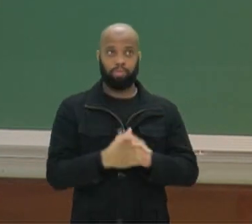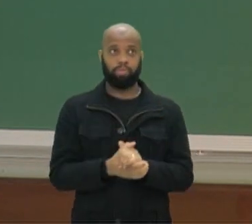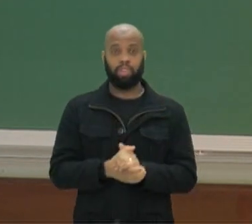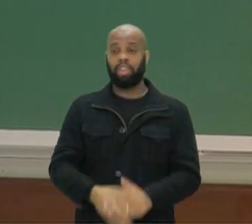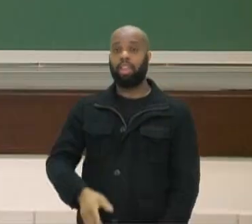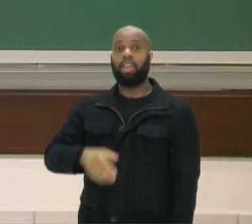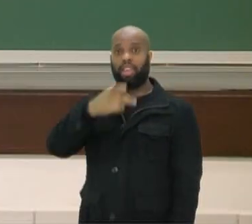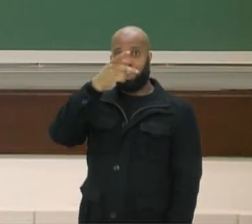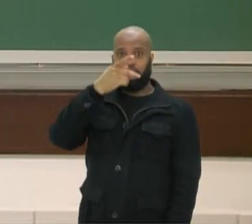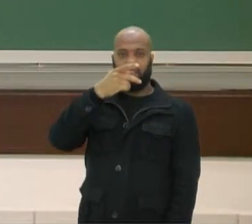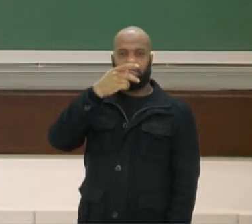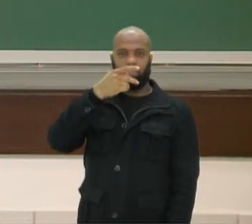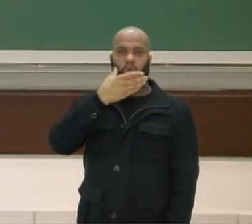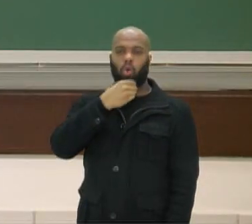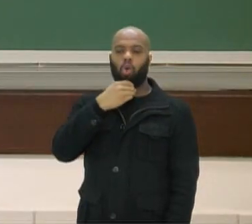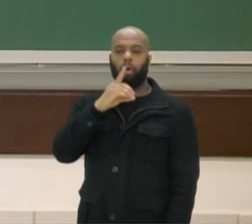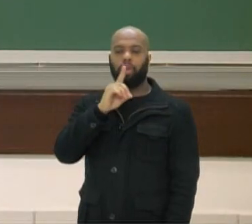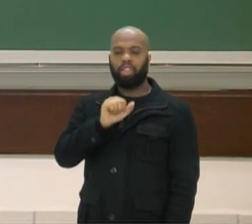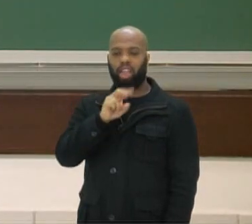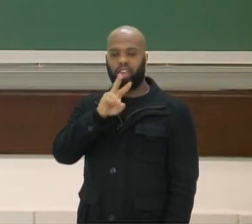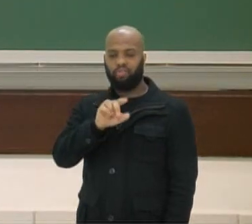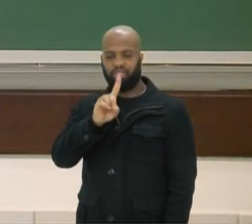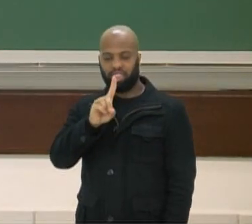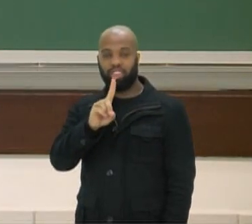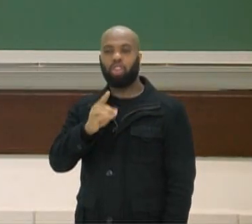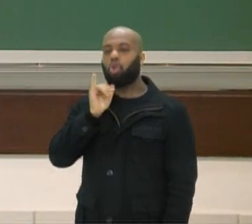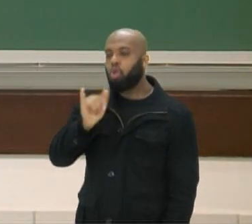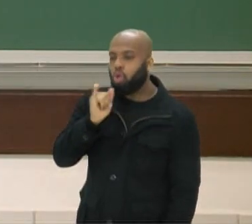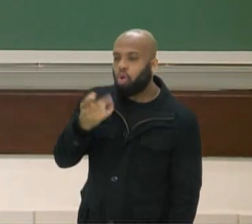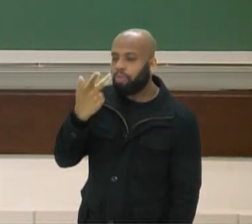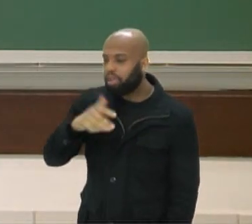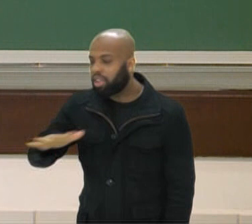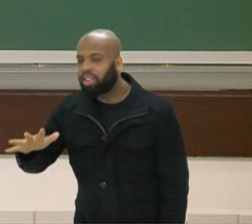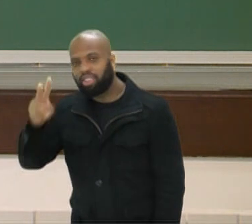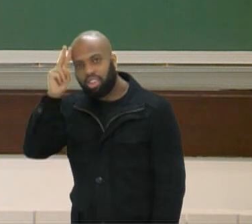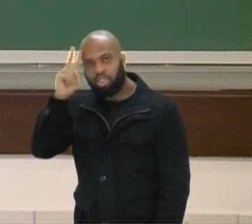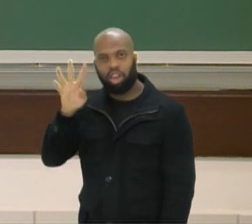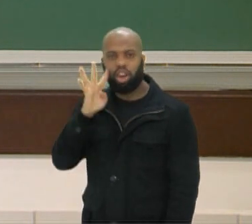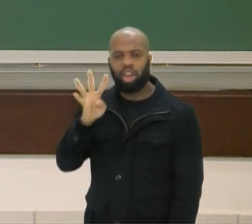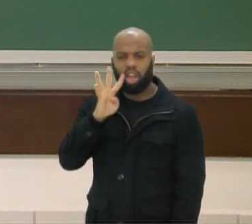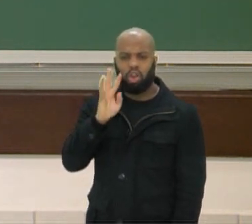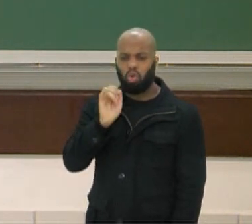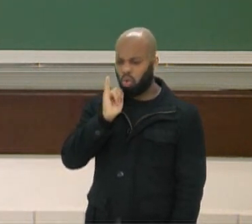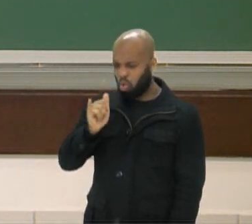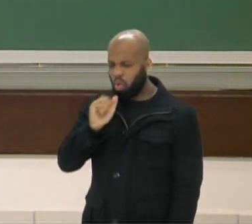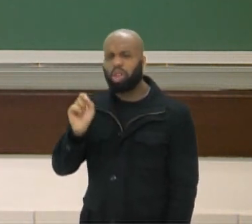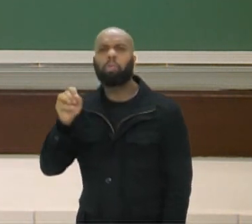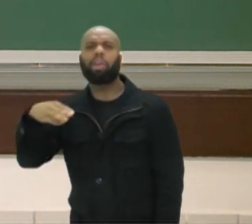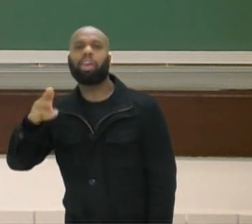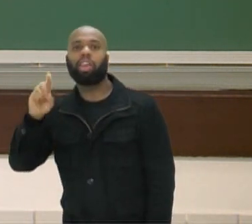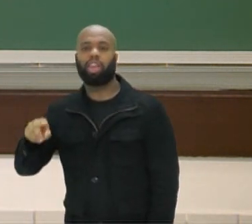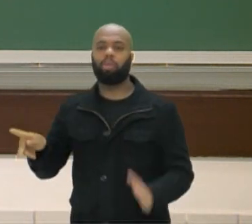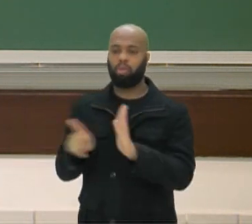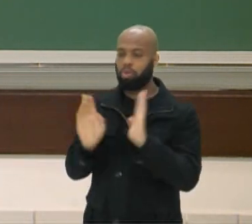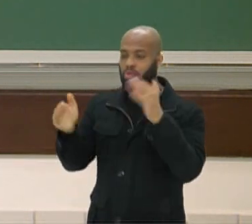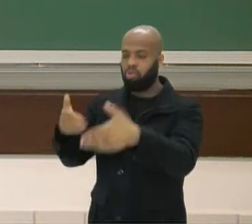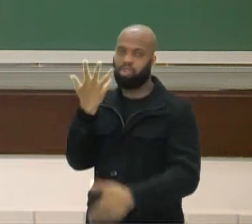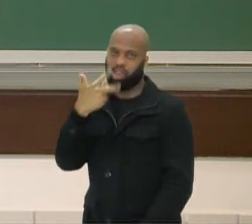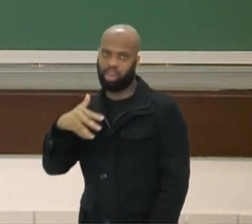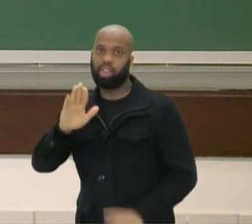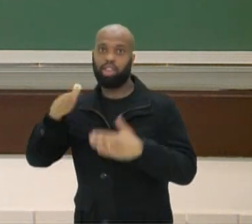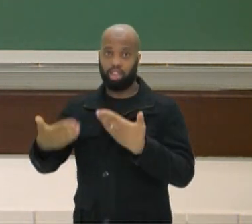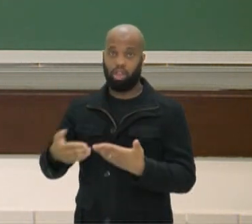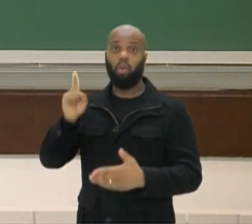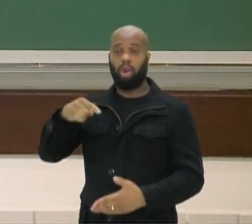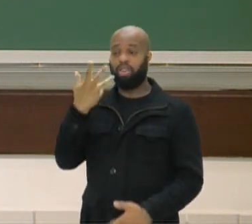conta para as crianças histórias legais. Conta para quem? Para as crianças. Então, para as crianças, vira sujeito da